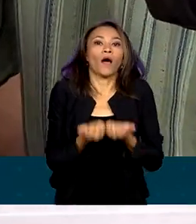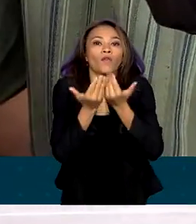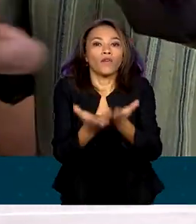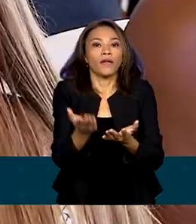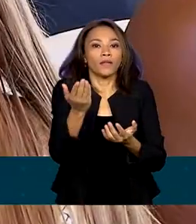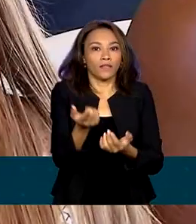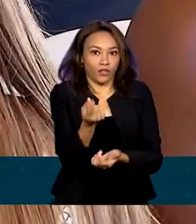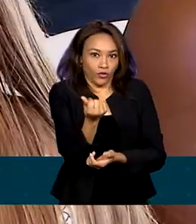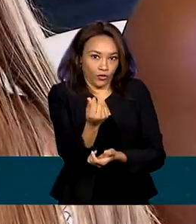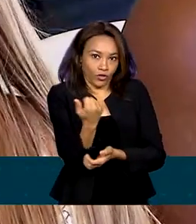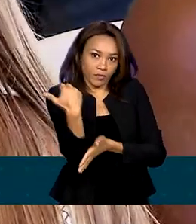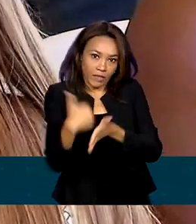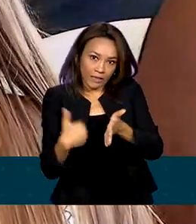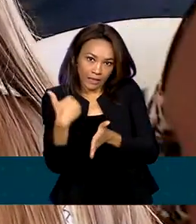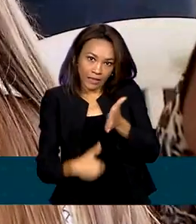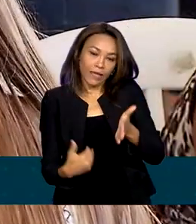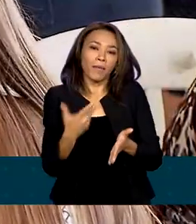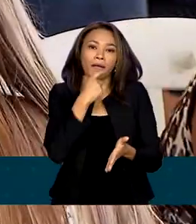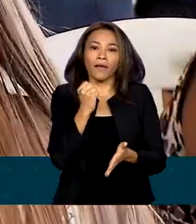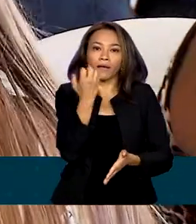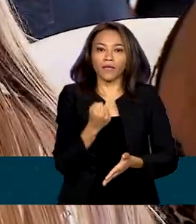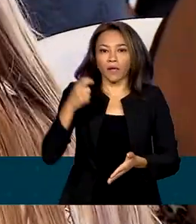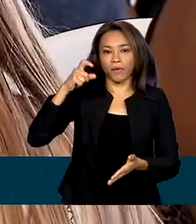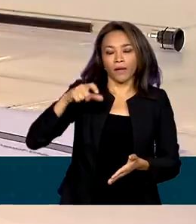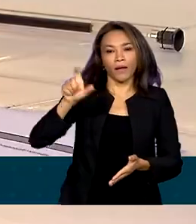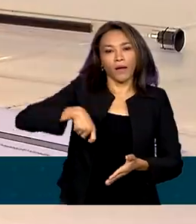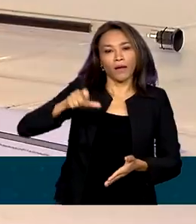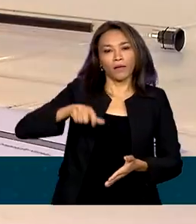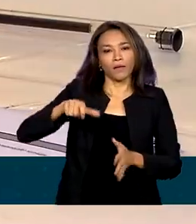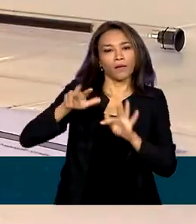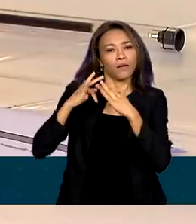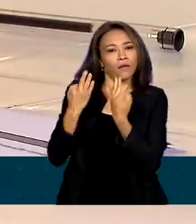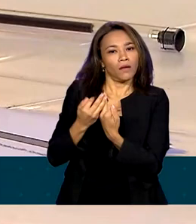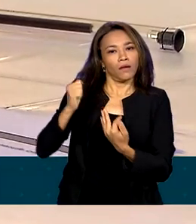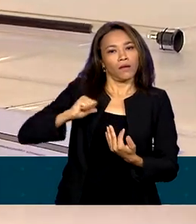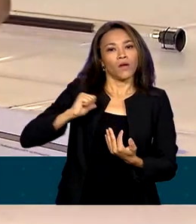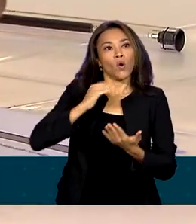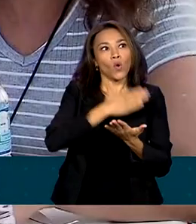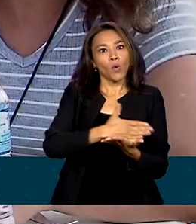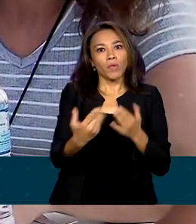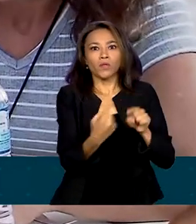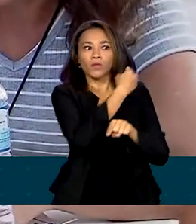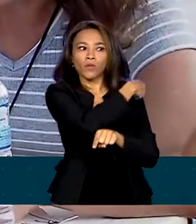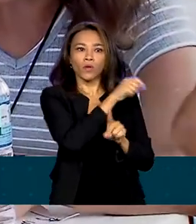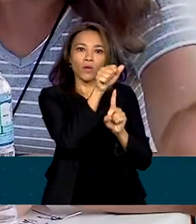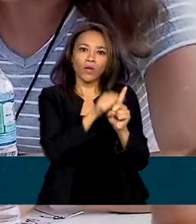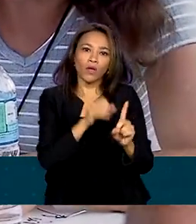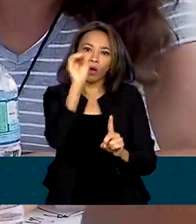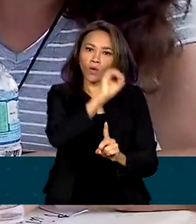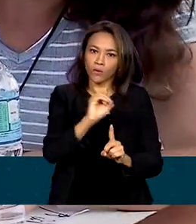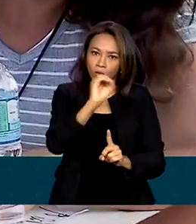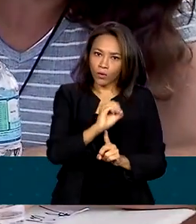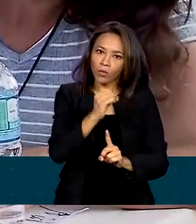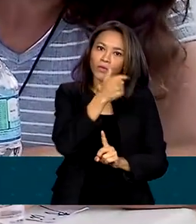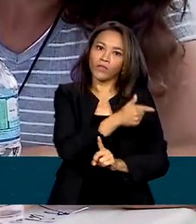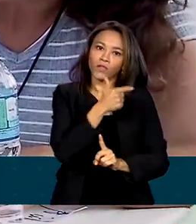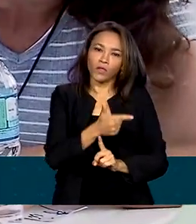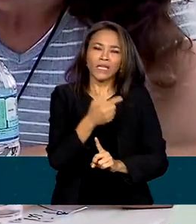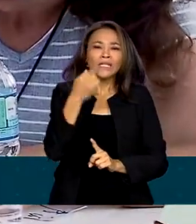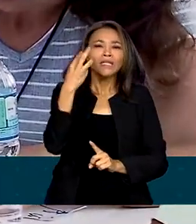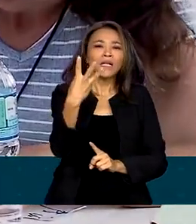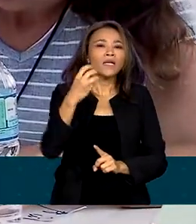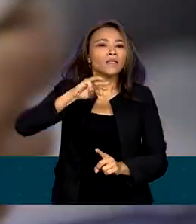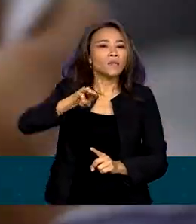para beneficiários do Auxílio Brasil começou em outubro de 2022. Pelo menos 3 milhões e meio